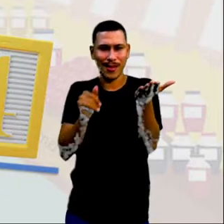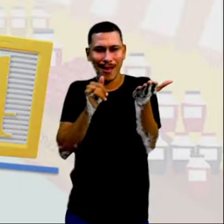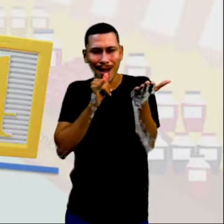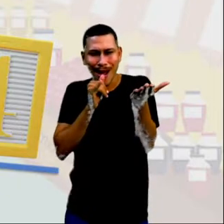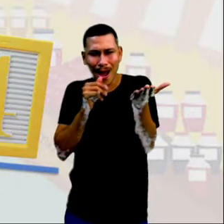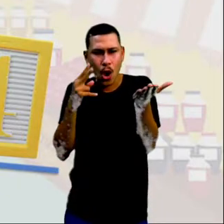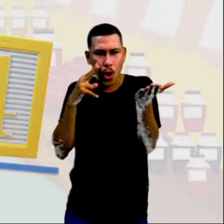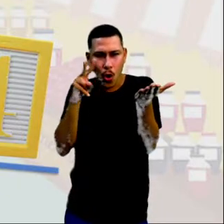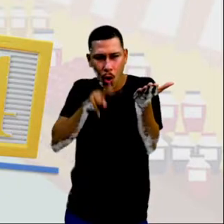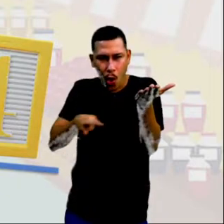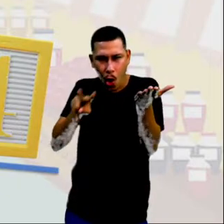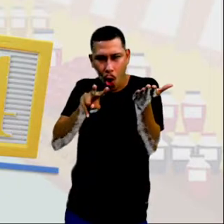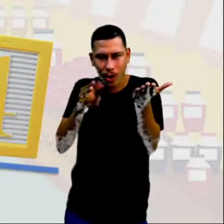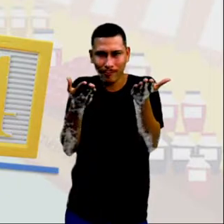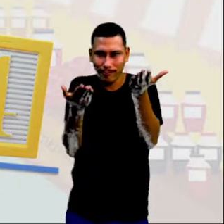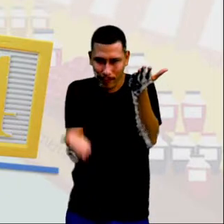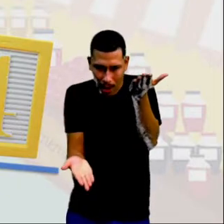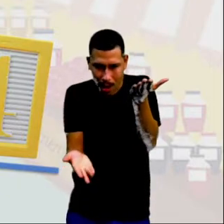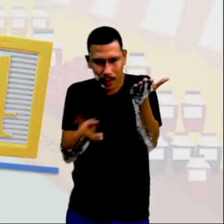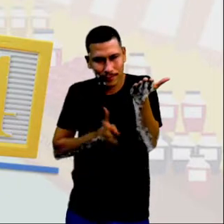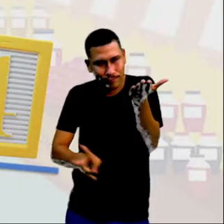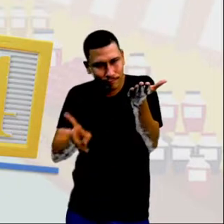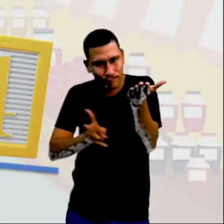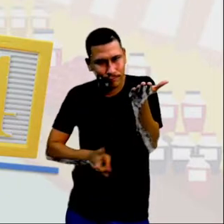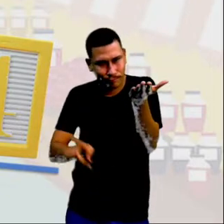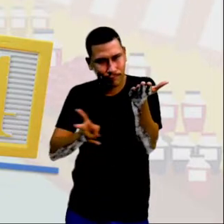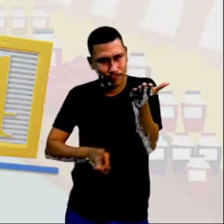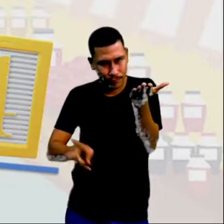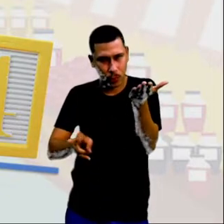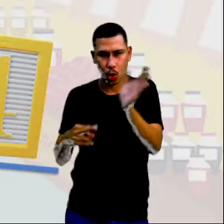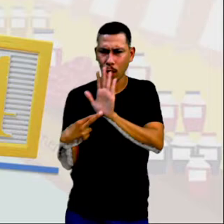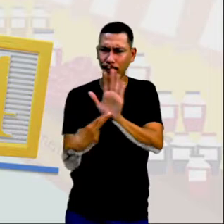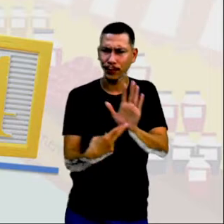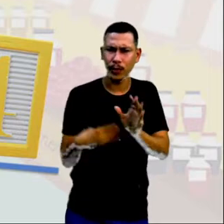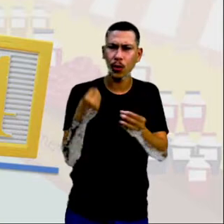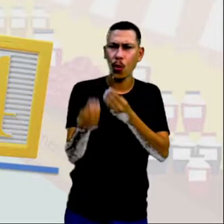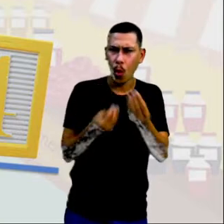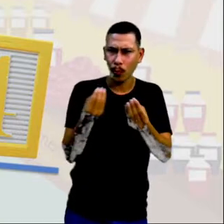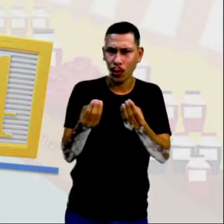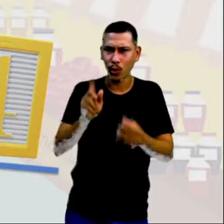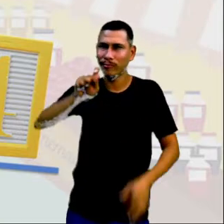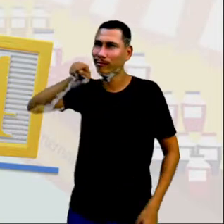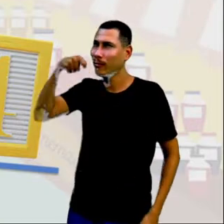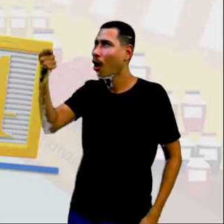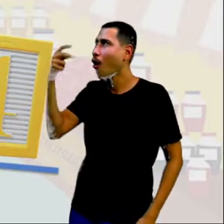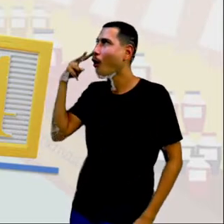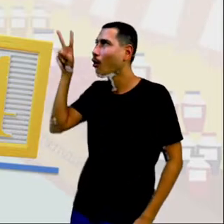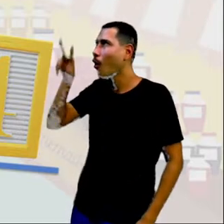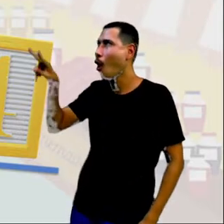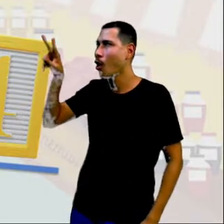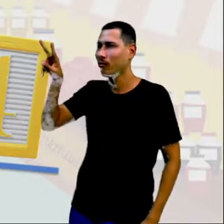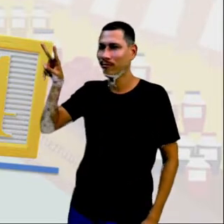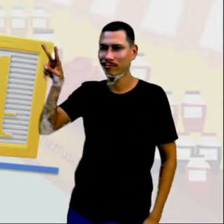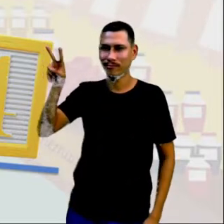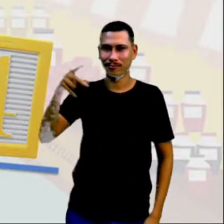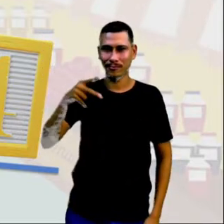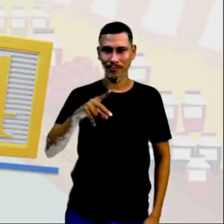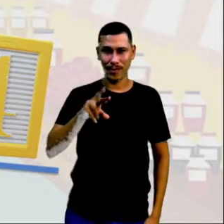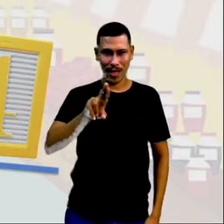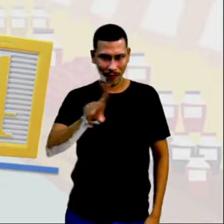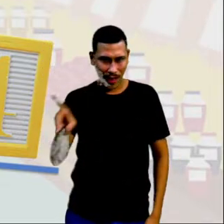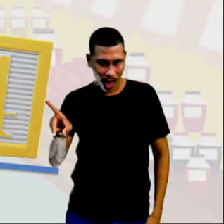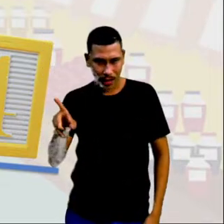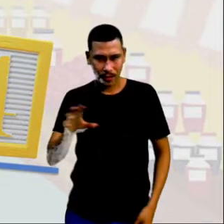assim, a gente tem uma desigualdade e a gente representa essa desigualdade com esse sinal, tá bom? O